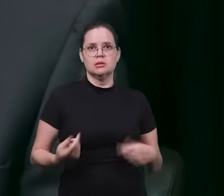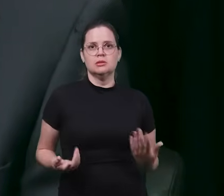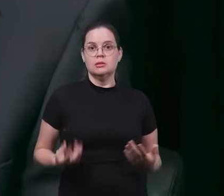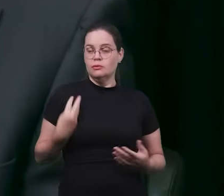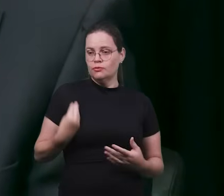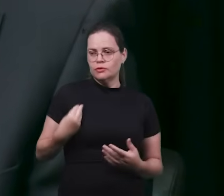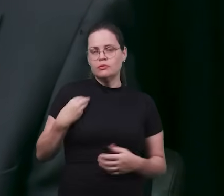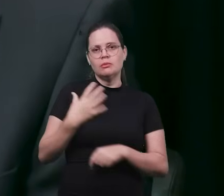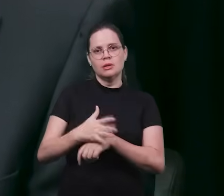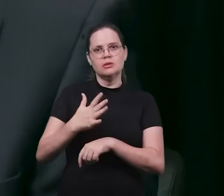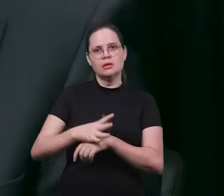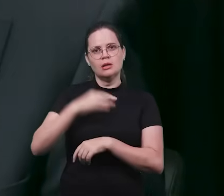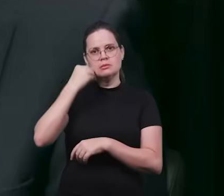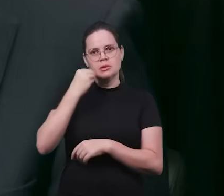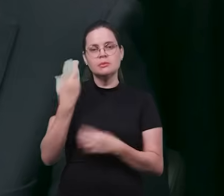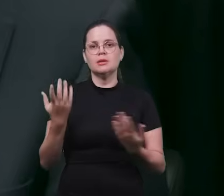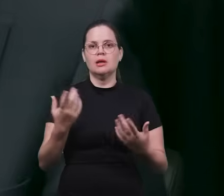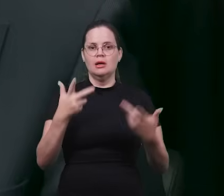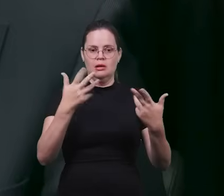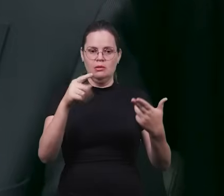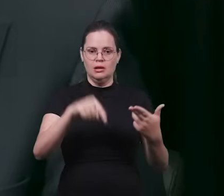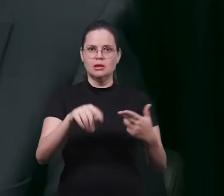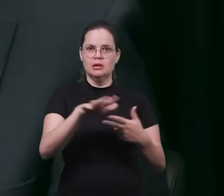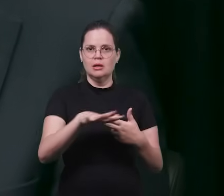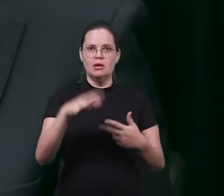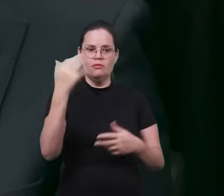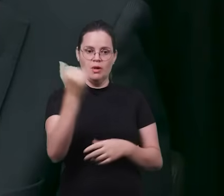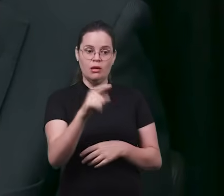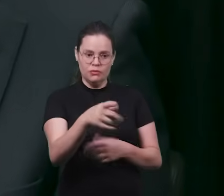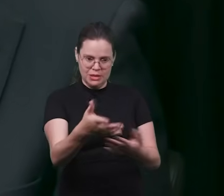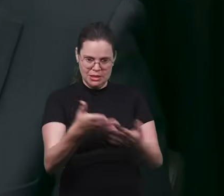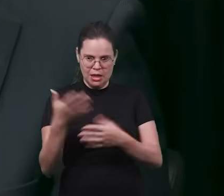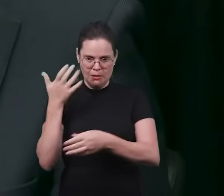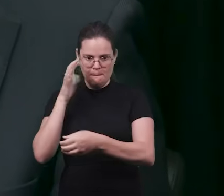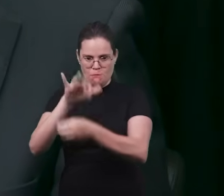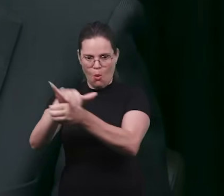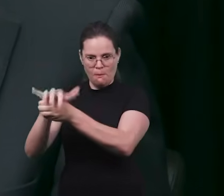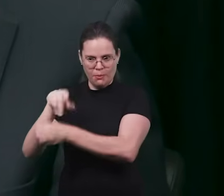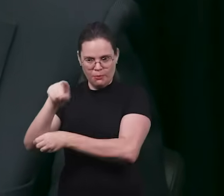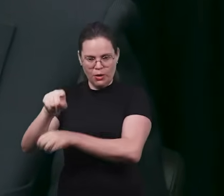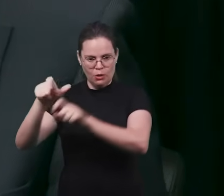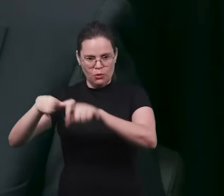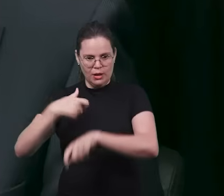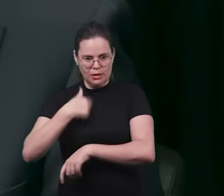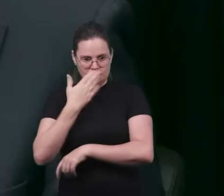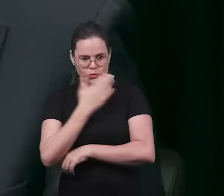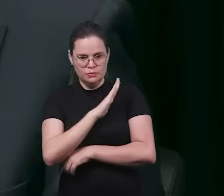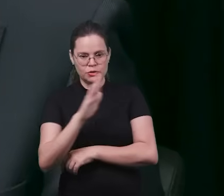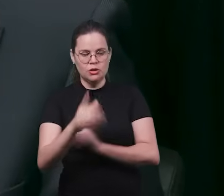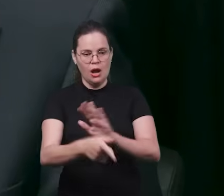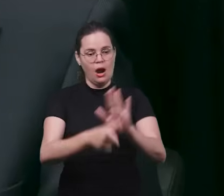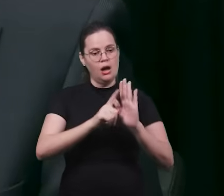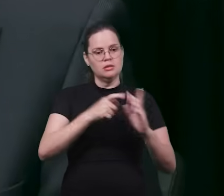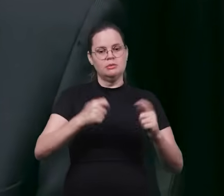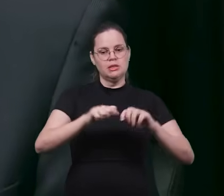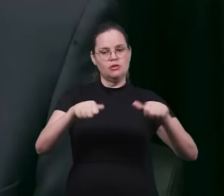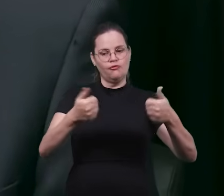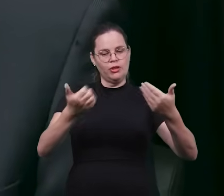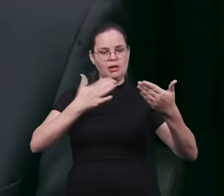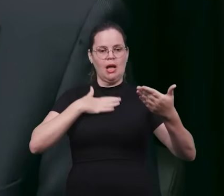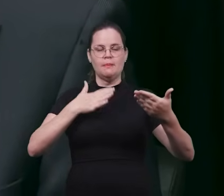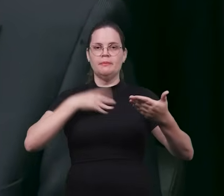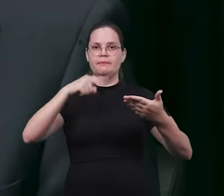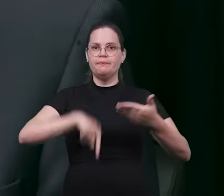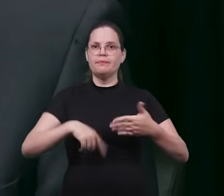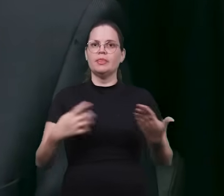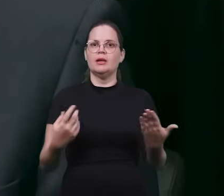E o Senhor está preparando e dizendo, olha, tudo, vocês querem conquistar? A conquista começa aqui, no holocausto, no culto, começa